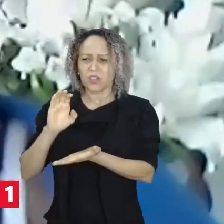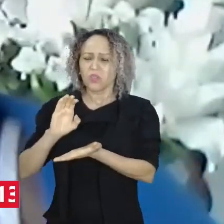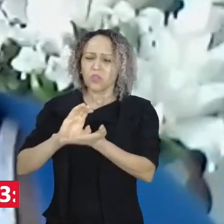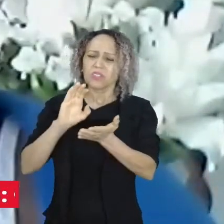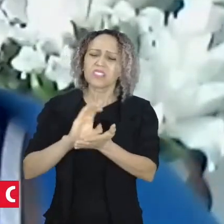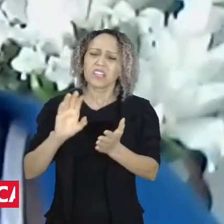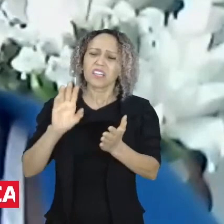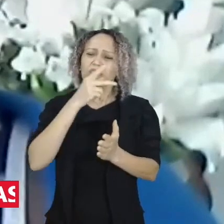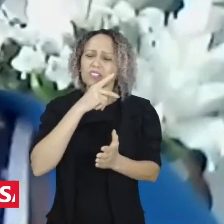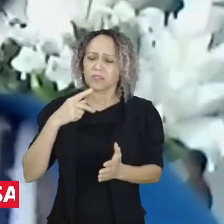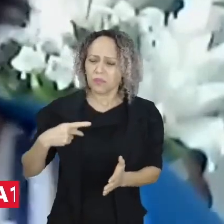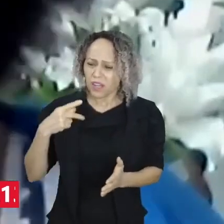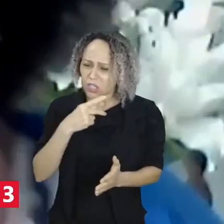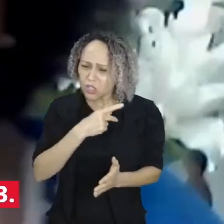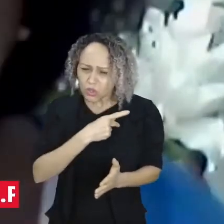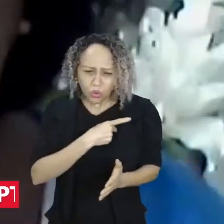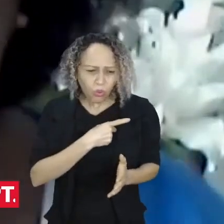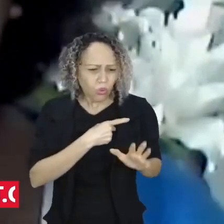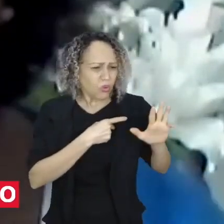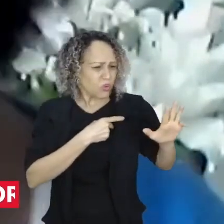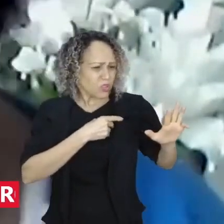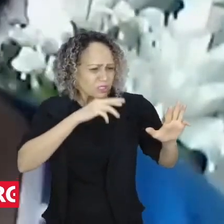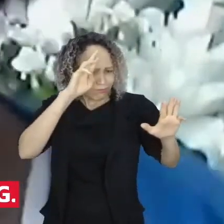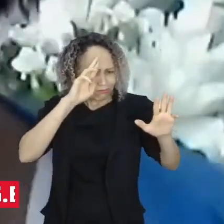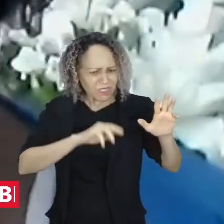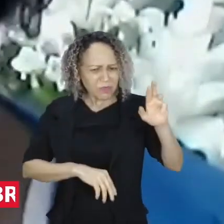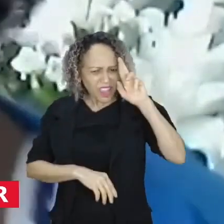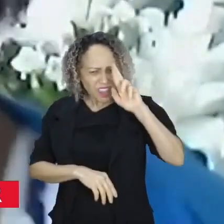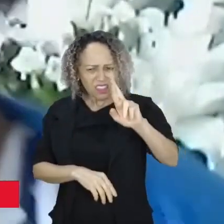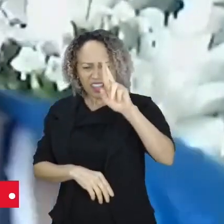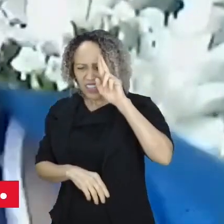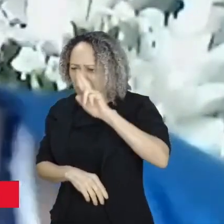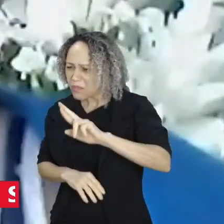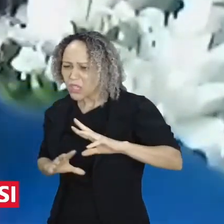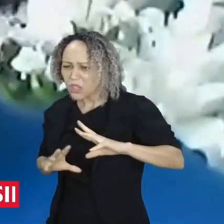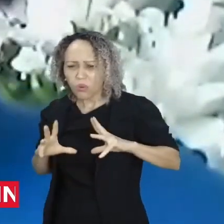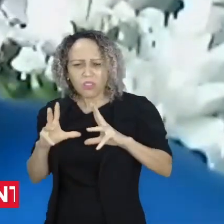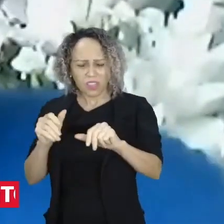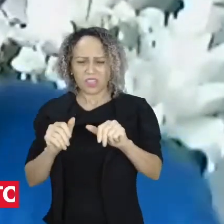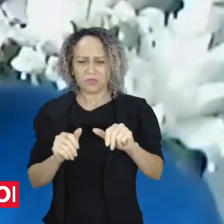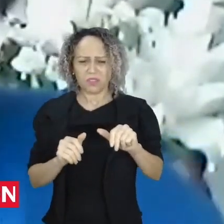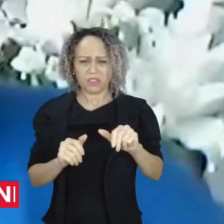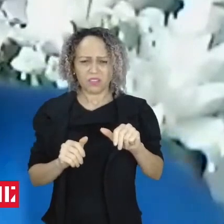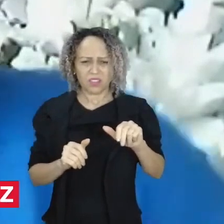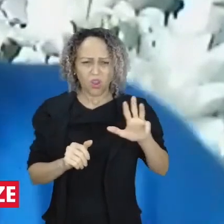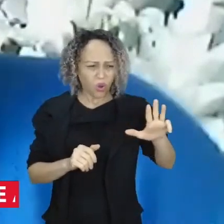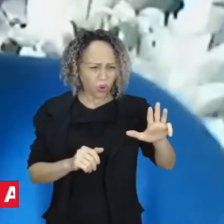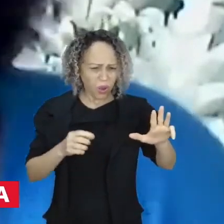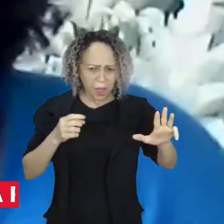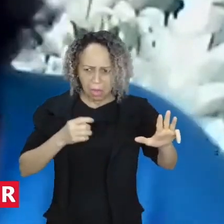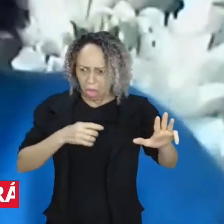meu trabalho tem sido esse, né? Trabalhando dentro da